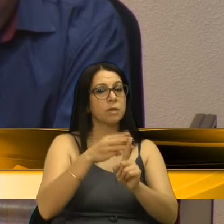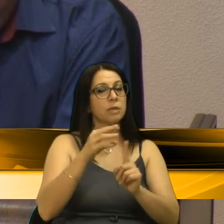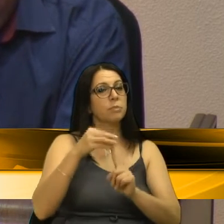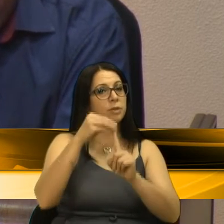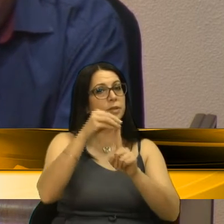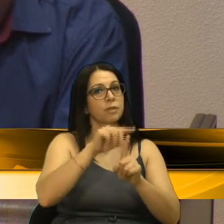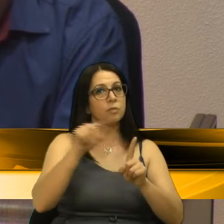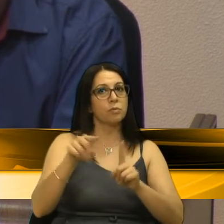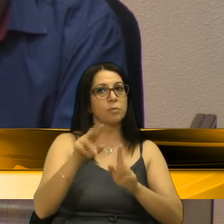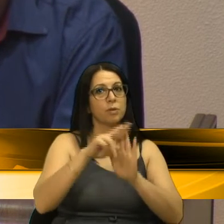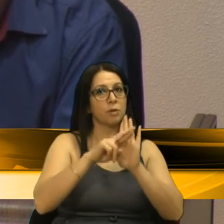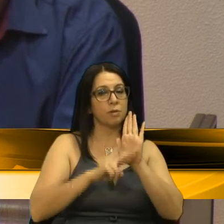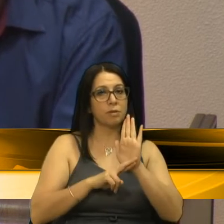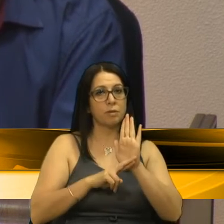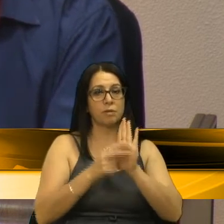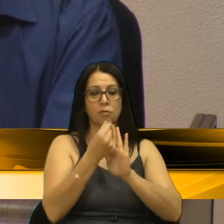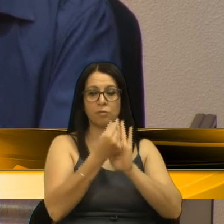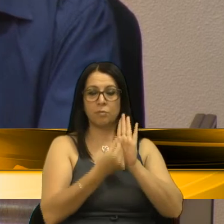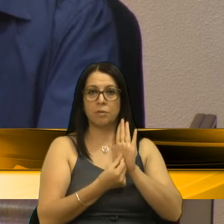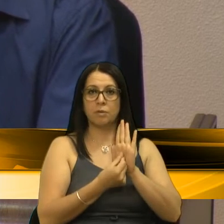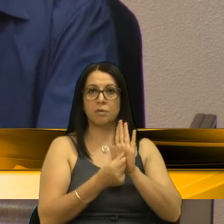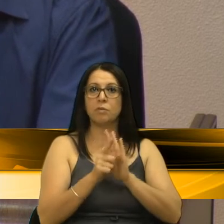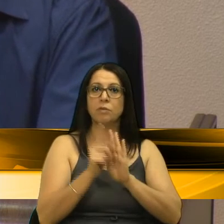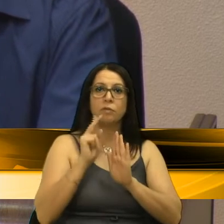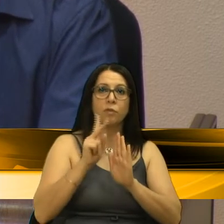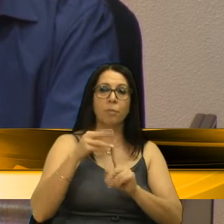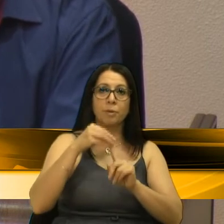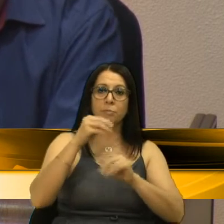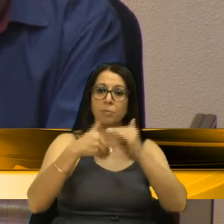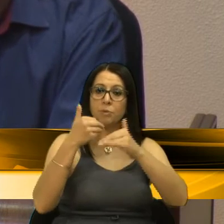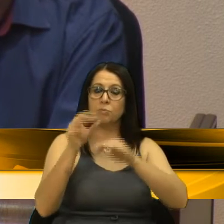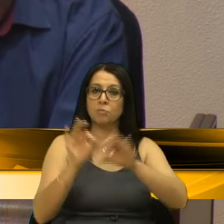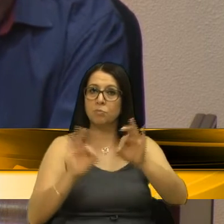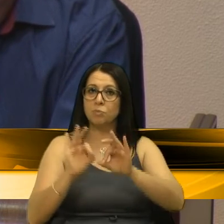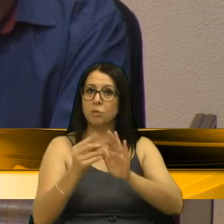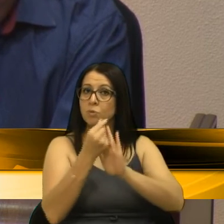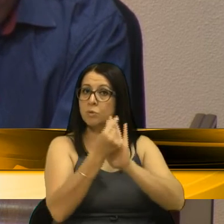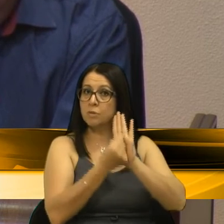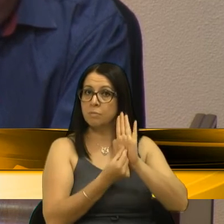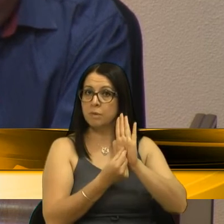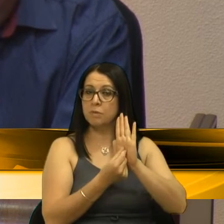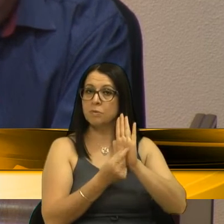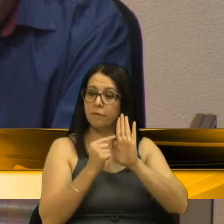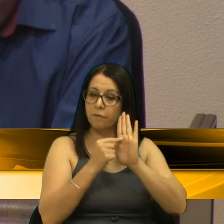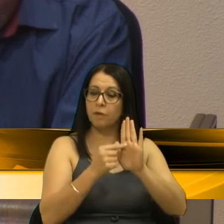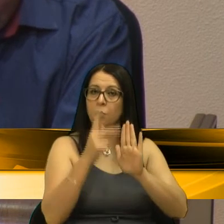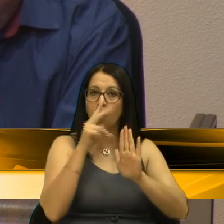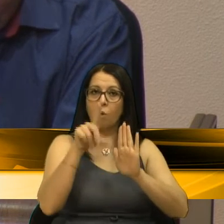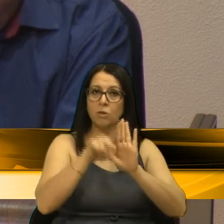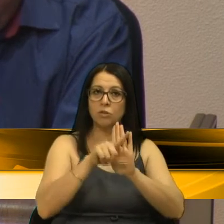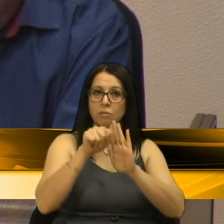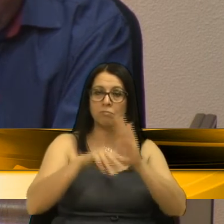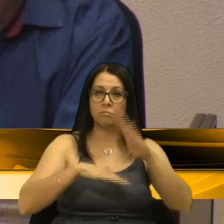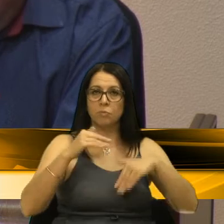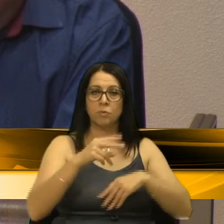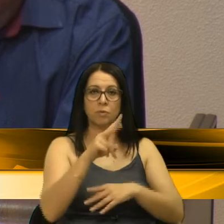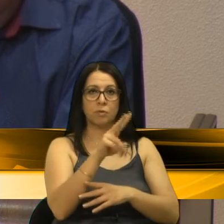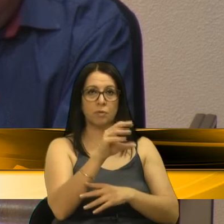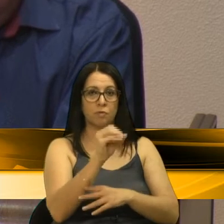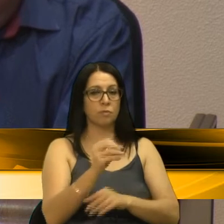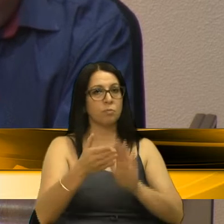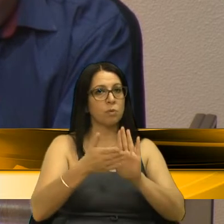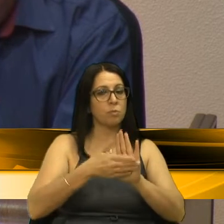de Diretrizes Orçamentárias, observando o princípio do processo de planejamento e orçamento ascendentes, conforme a legislação vigente. 20, propor